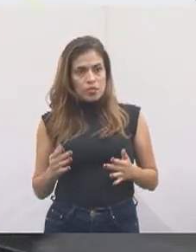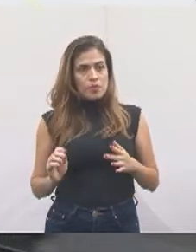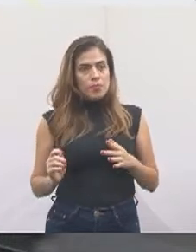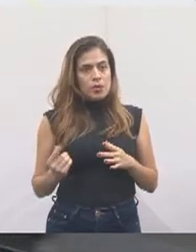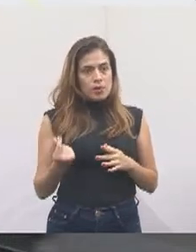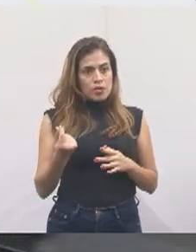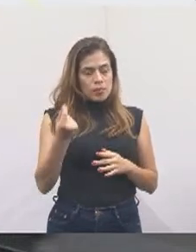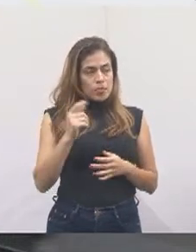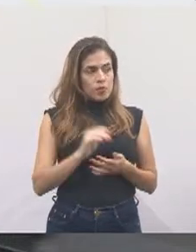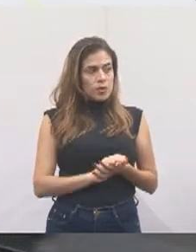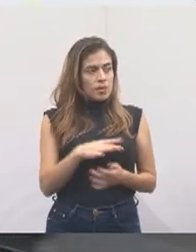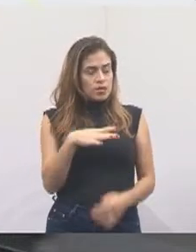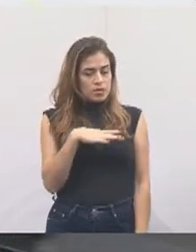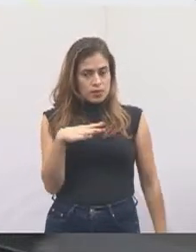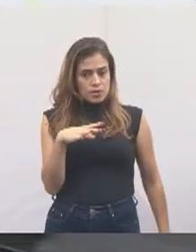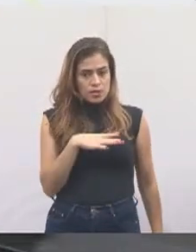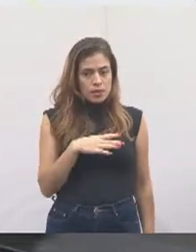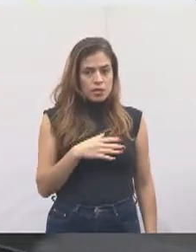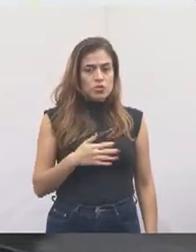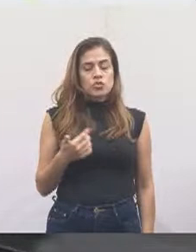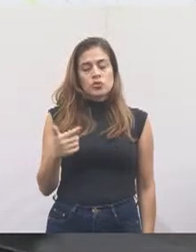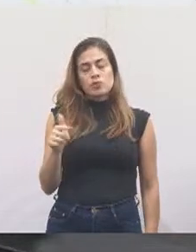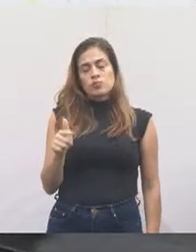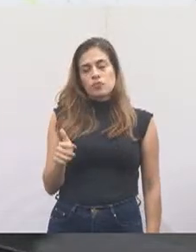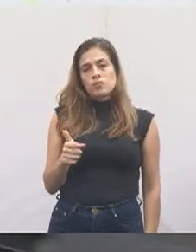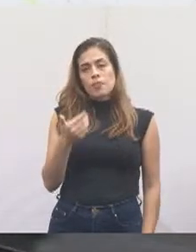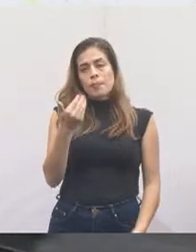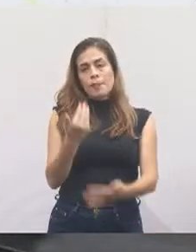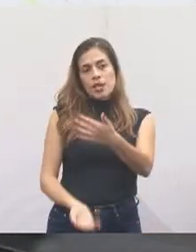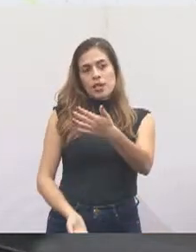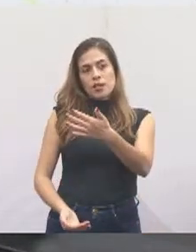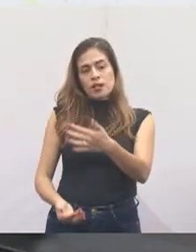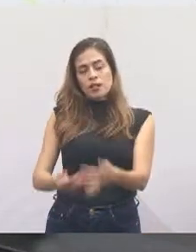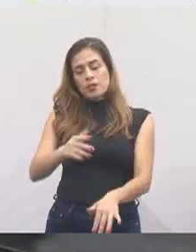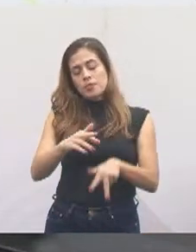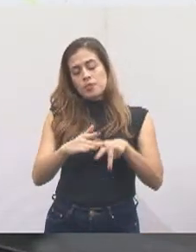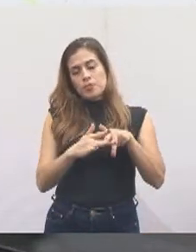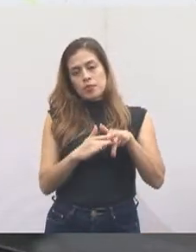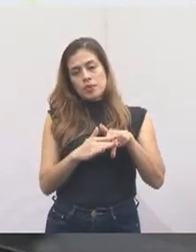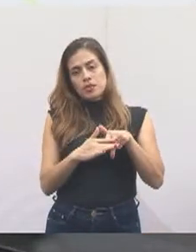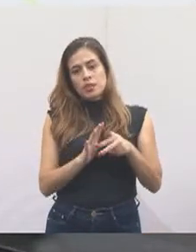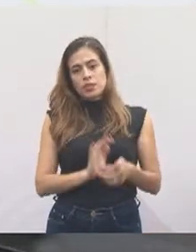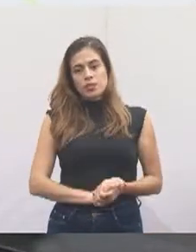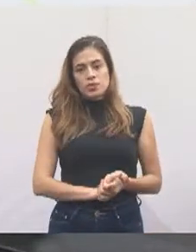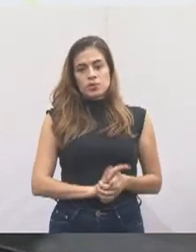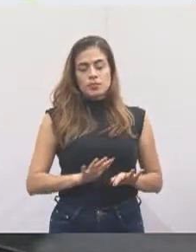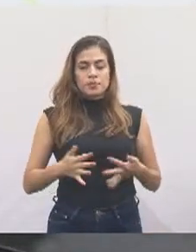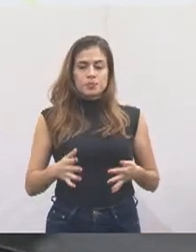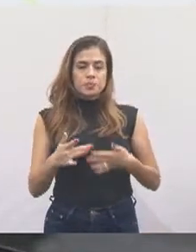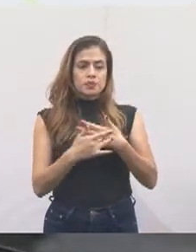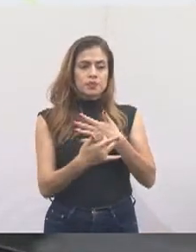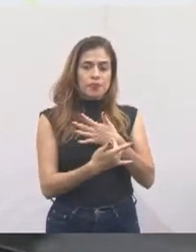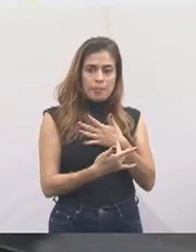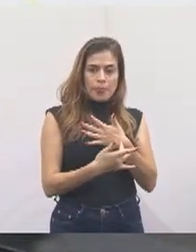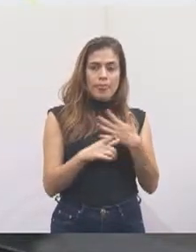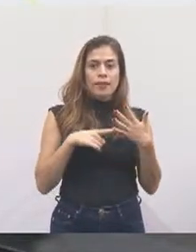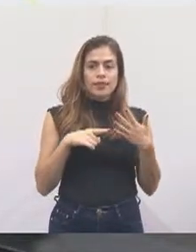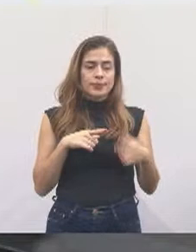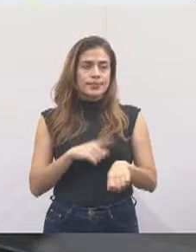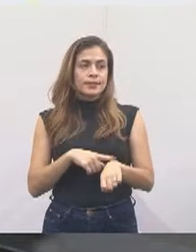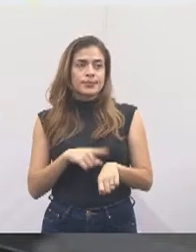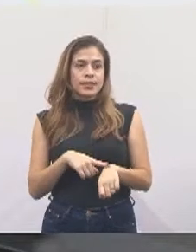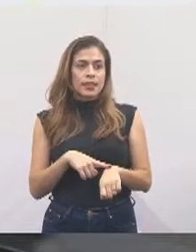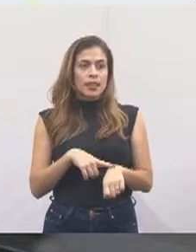ao município sem prejuízo da dos pacientes logo como os testes possuem data e